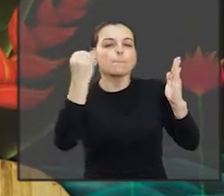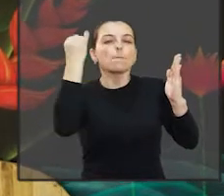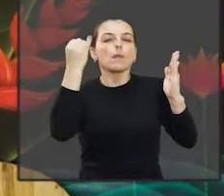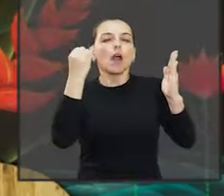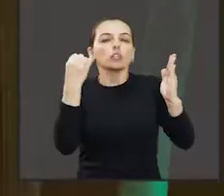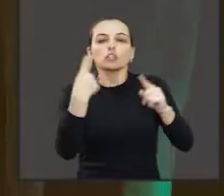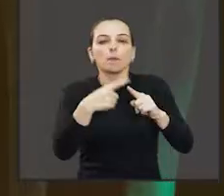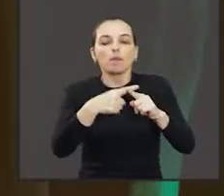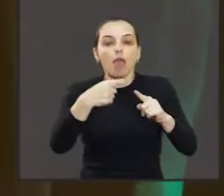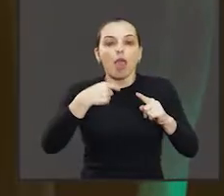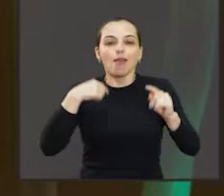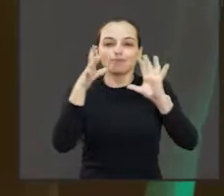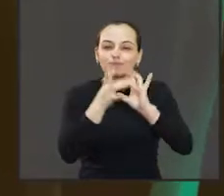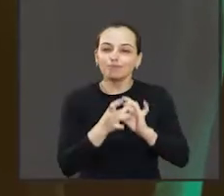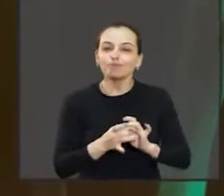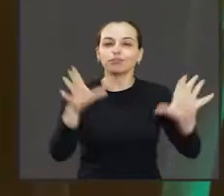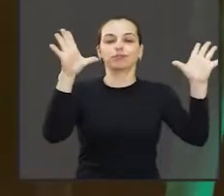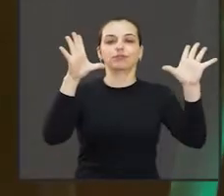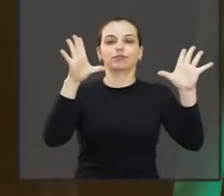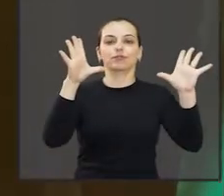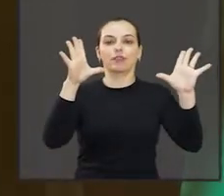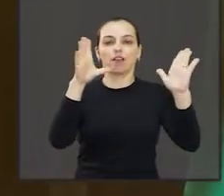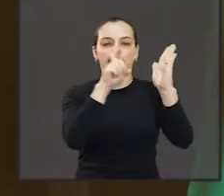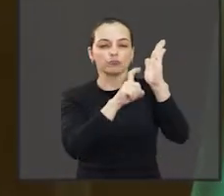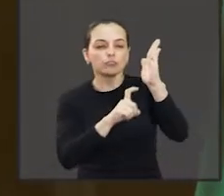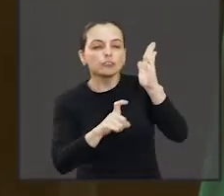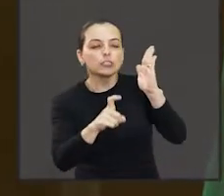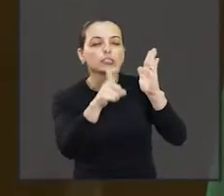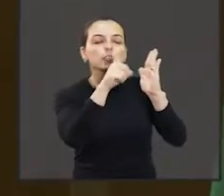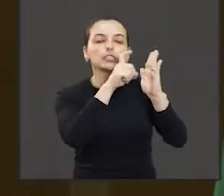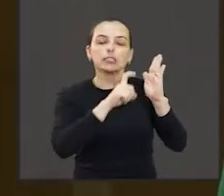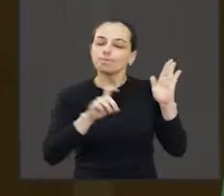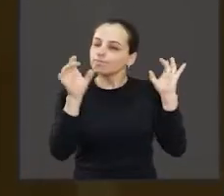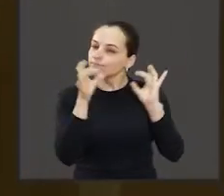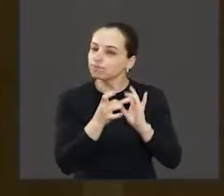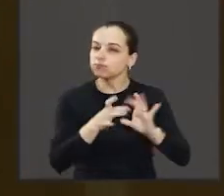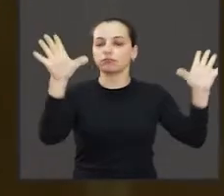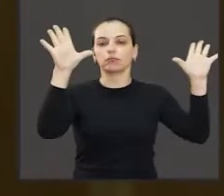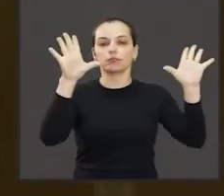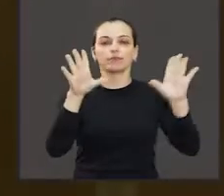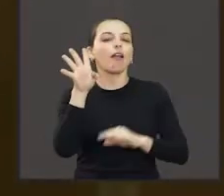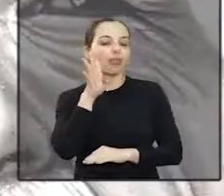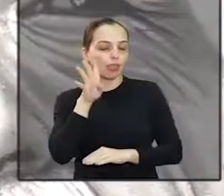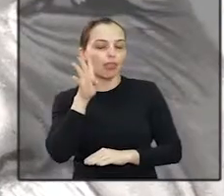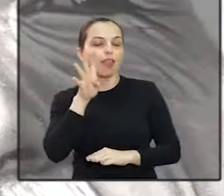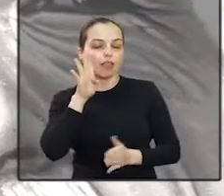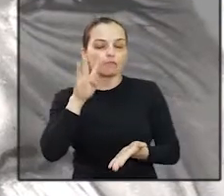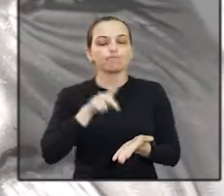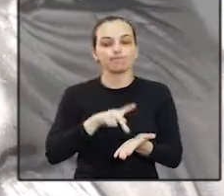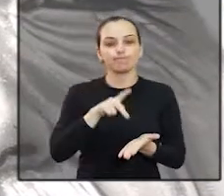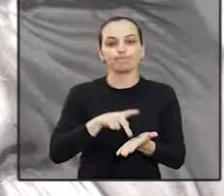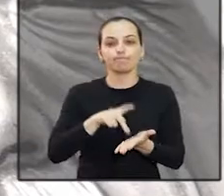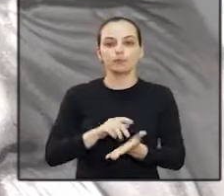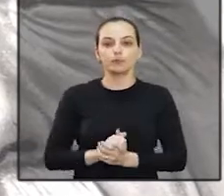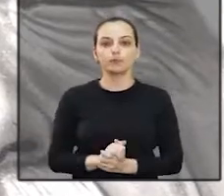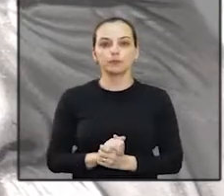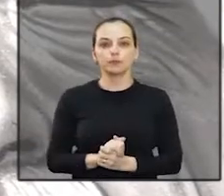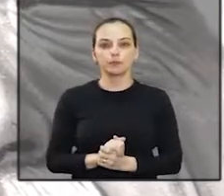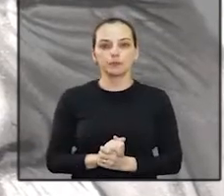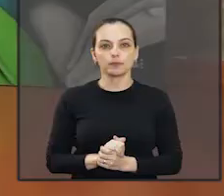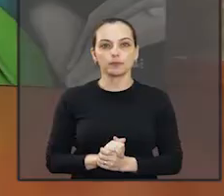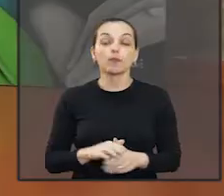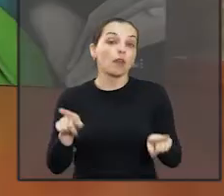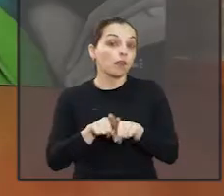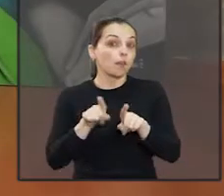né? De questão de liberdade para criar, enfim, de proporção, um trabalho bem legal para